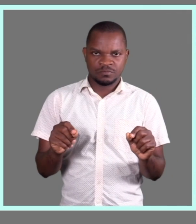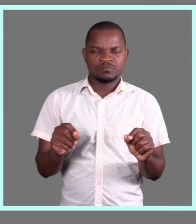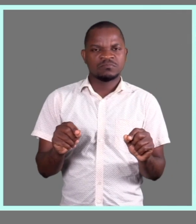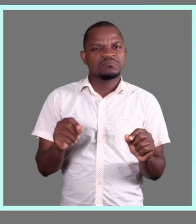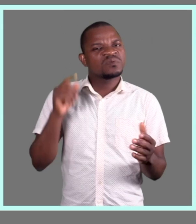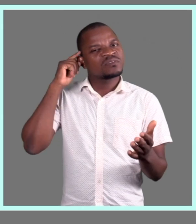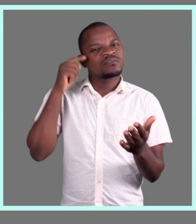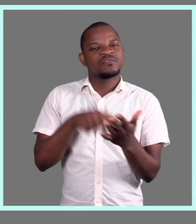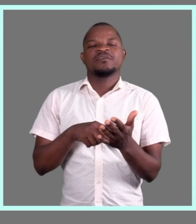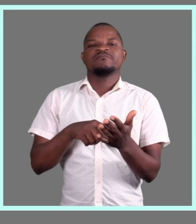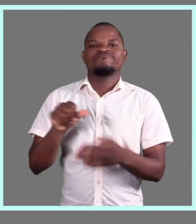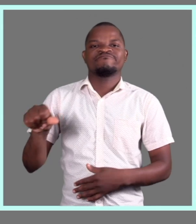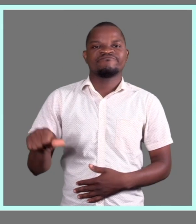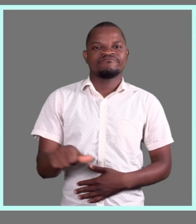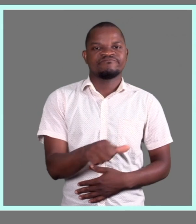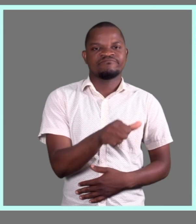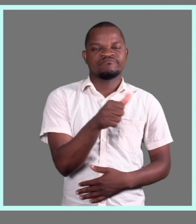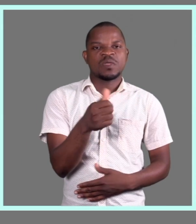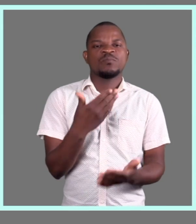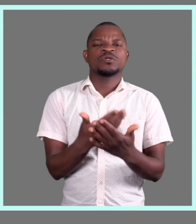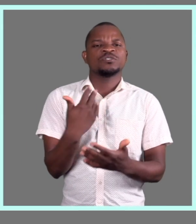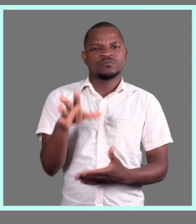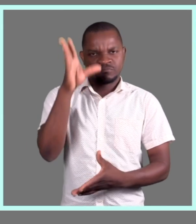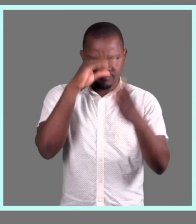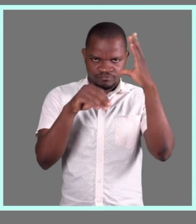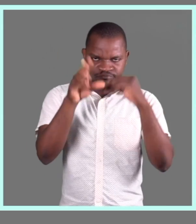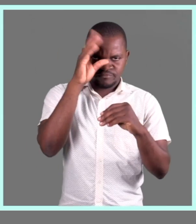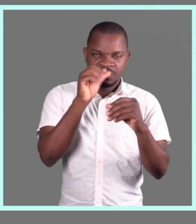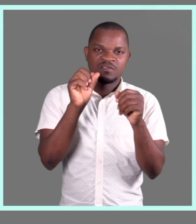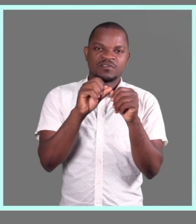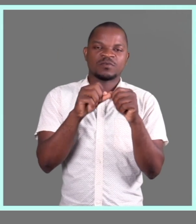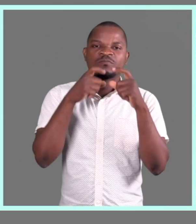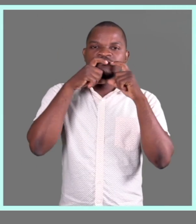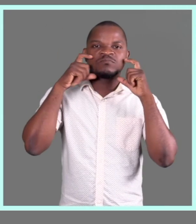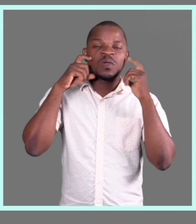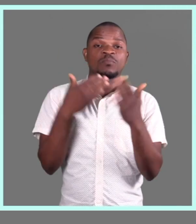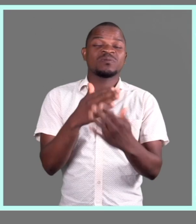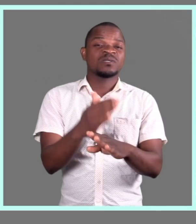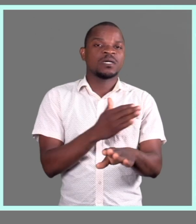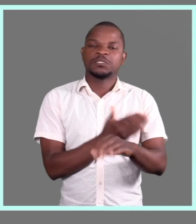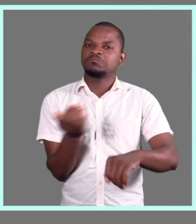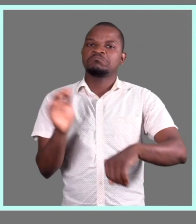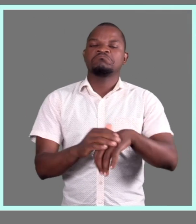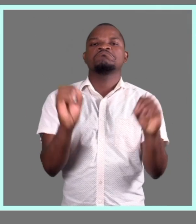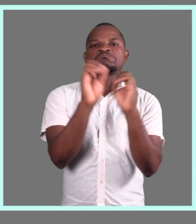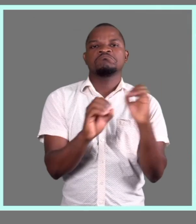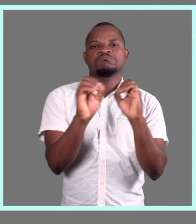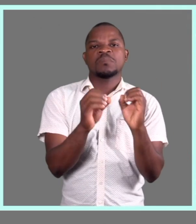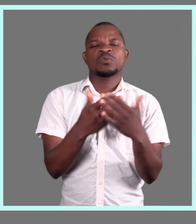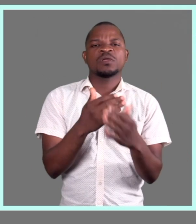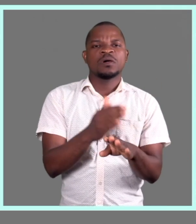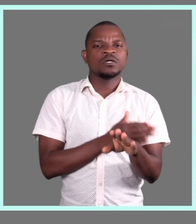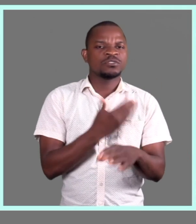vestes. Então melhorou bastante, aprendi a fazer máscaras. É uma coisa que não sabíamos